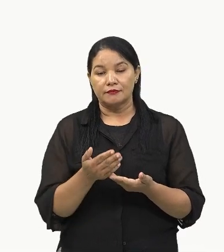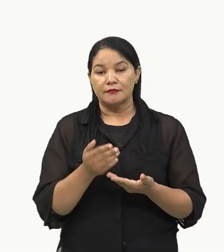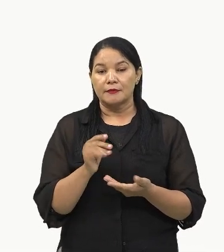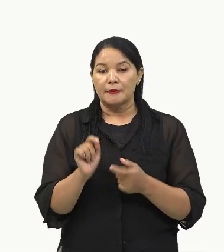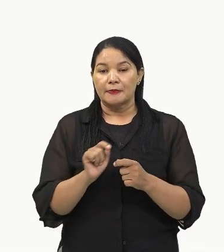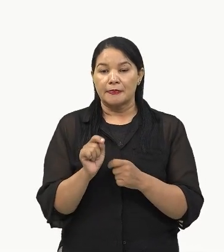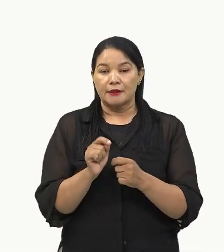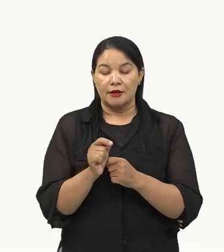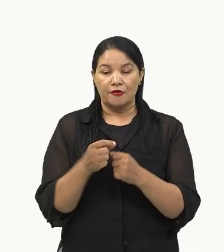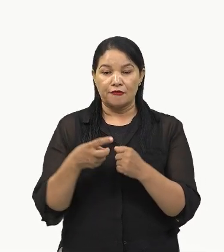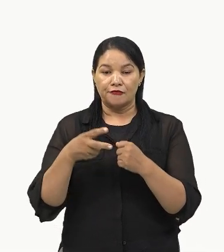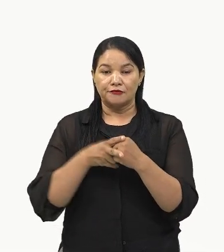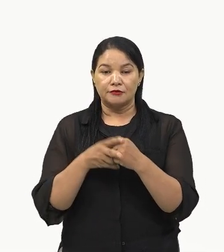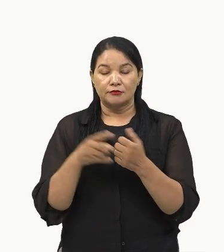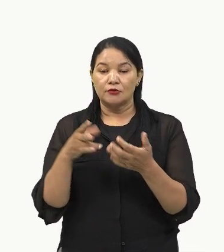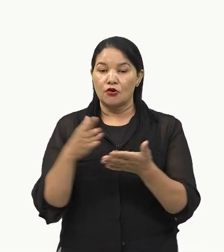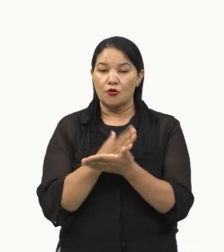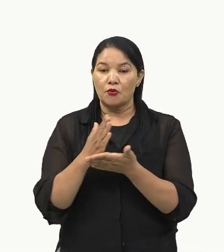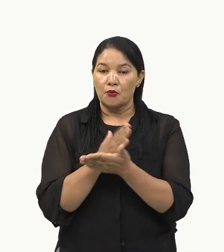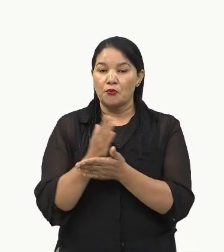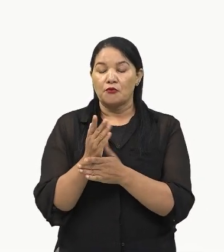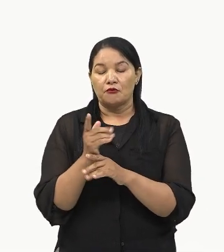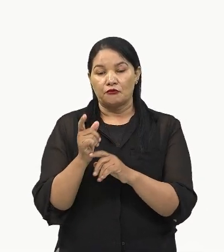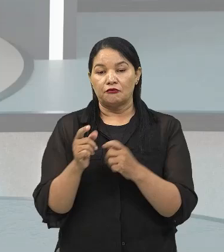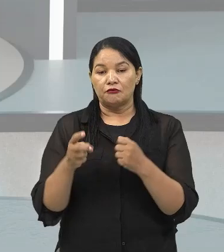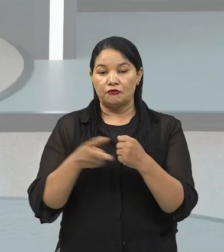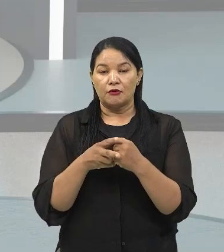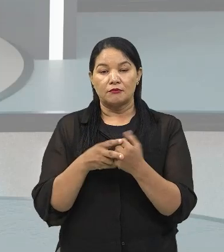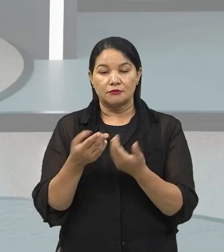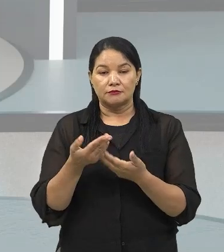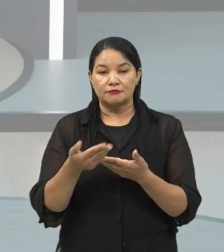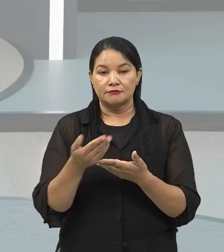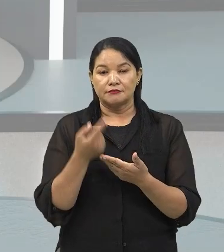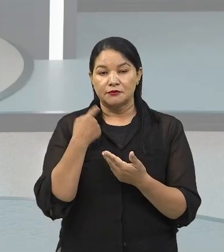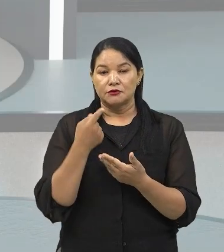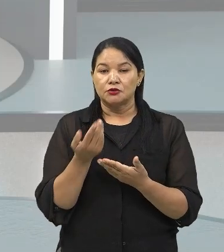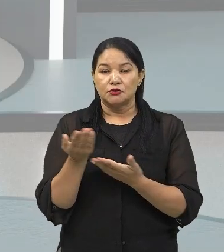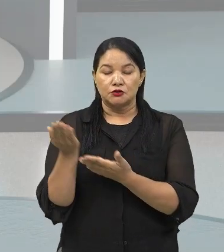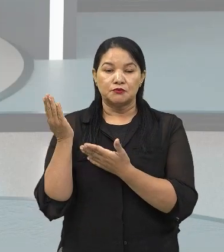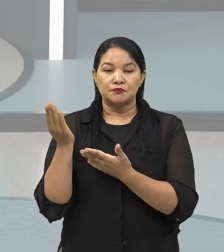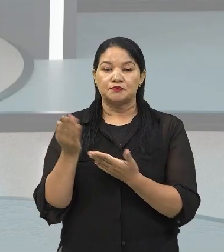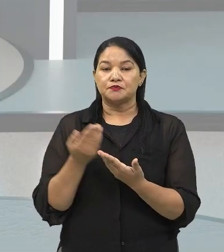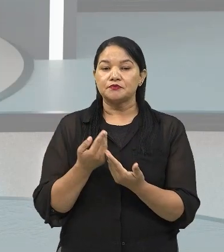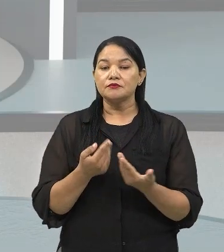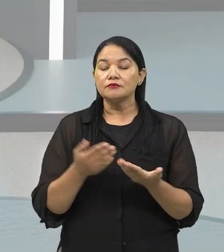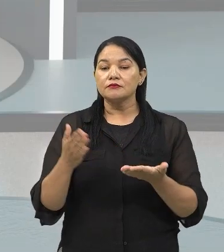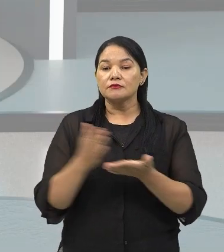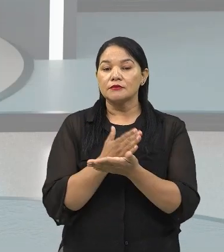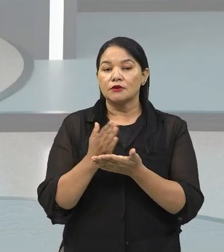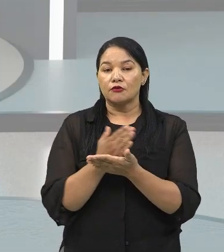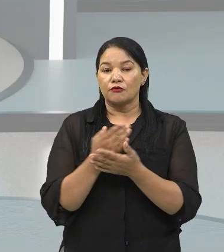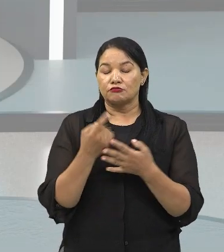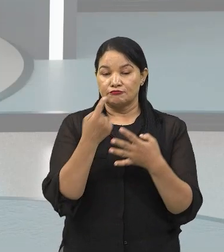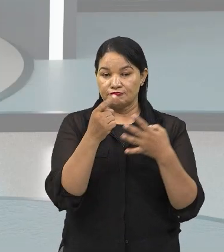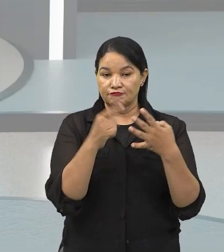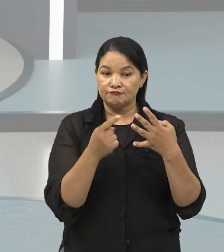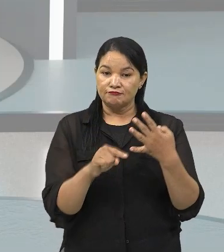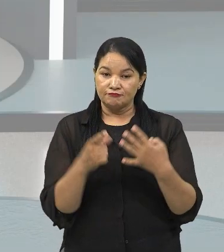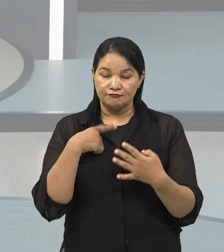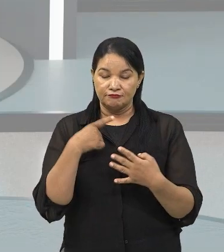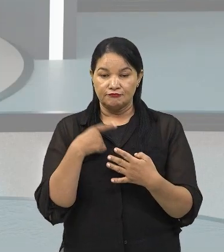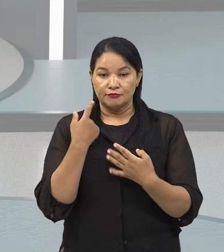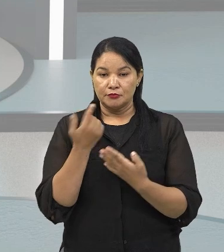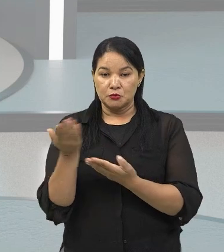alguns particípios irregulares a partir desses verbos, quer sejam regulares ou irregulares. E eis que eu trouxe aqui para vocês,